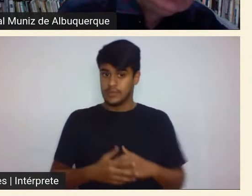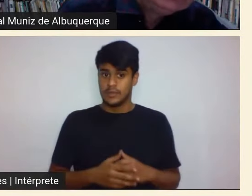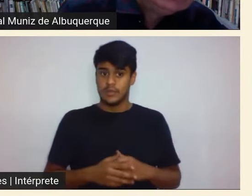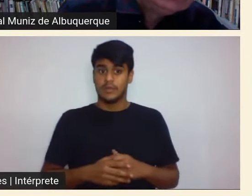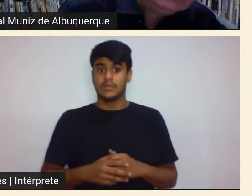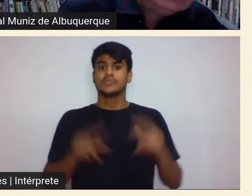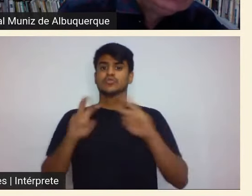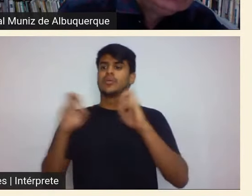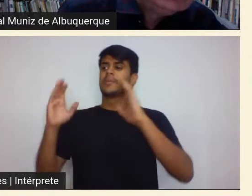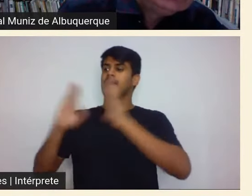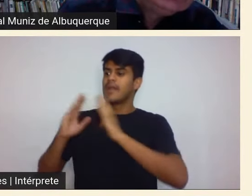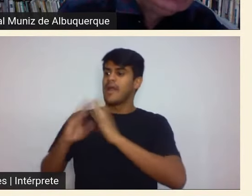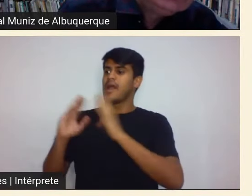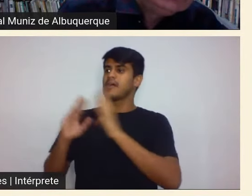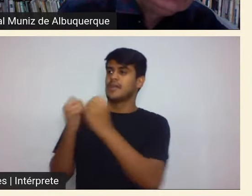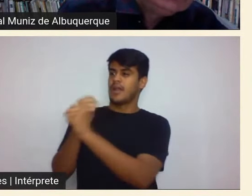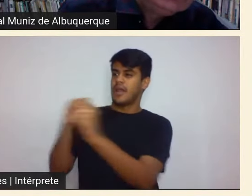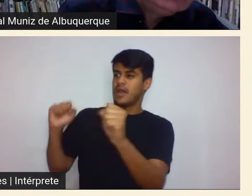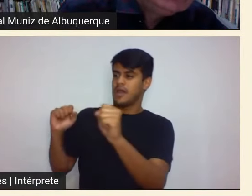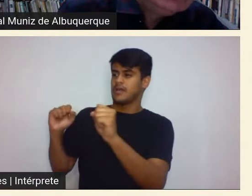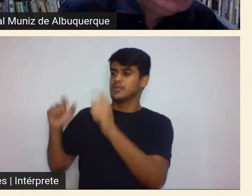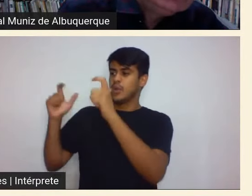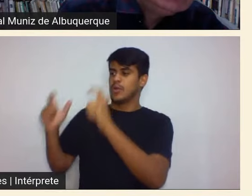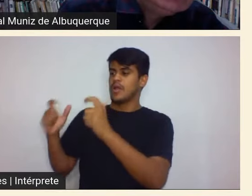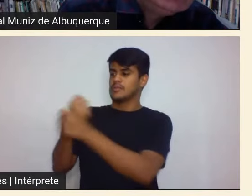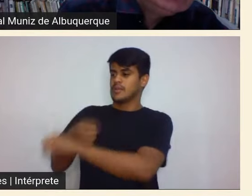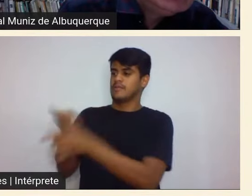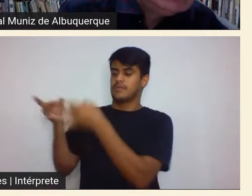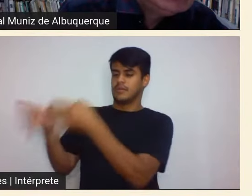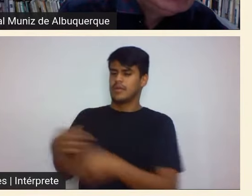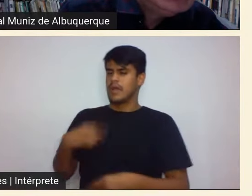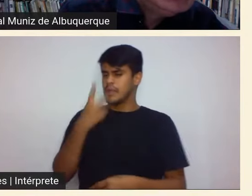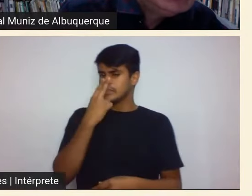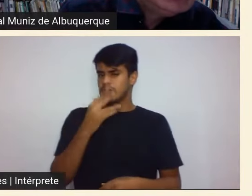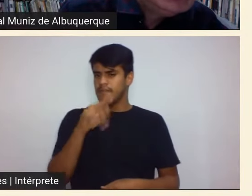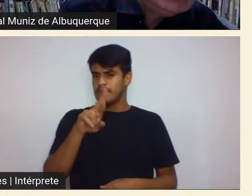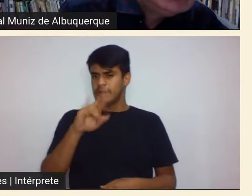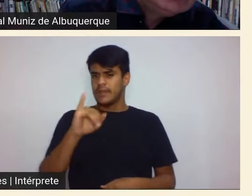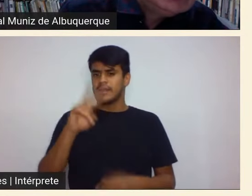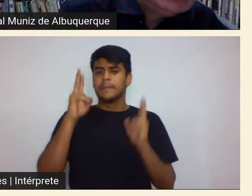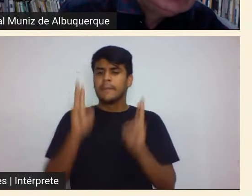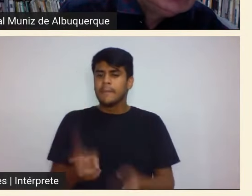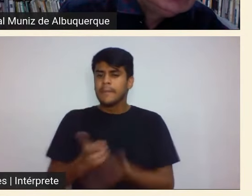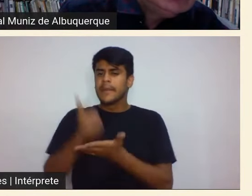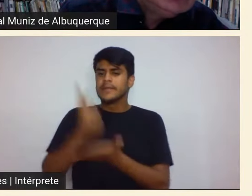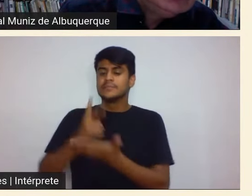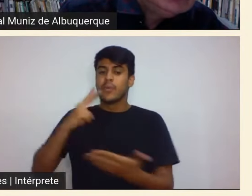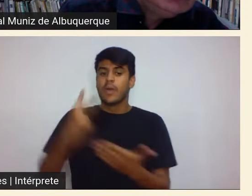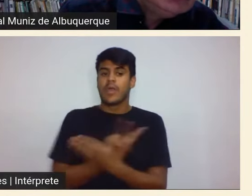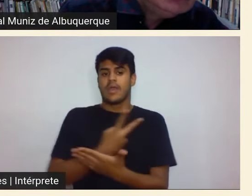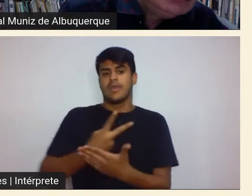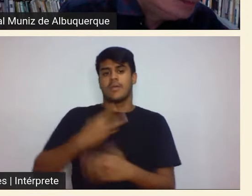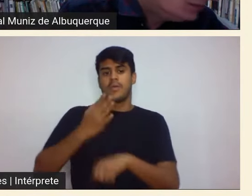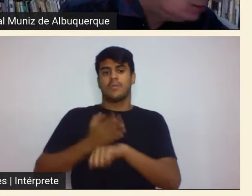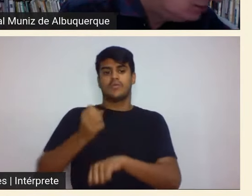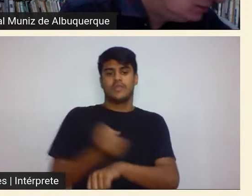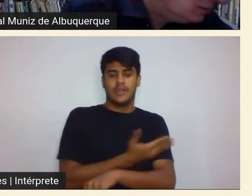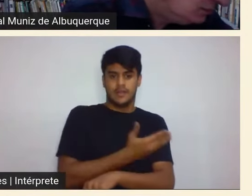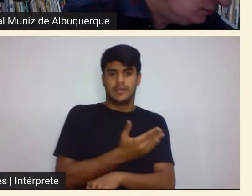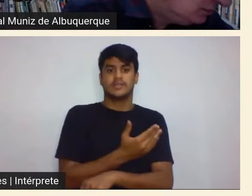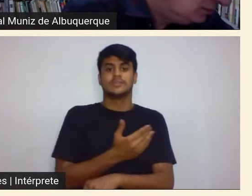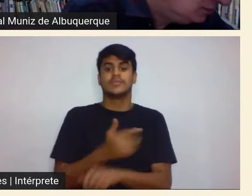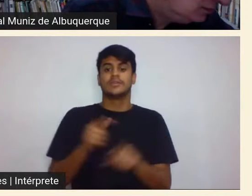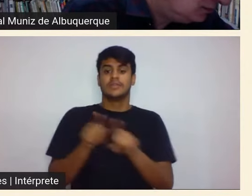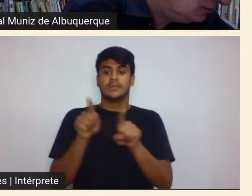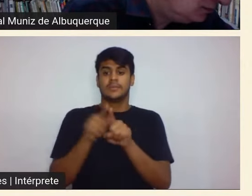Senzala, Freire não incorreu no mesmo, entre aspas, erro modernista, o de ler todo o Brasil a partir de São Paulo, em